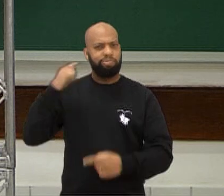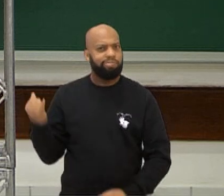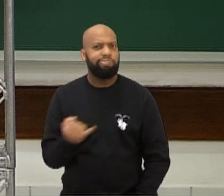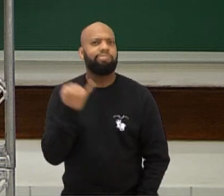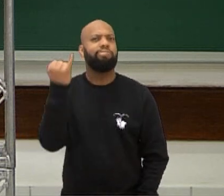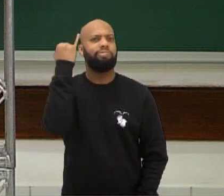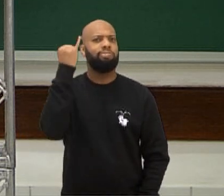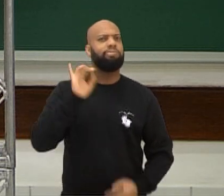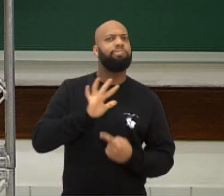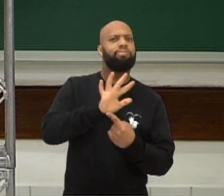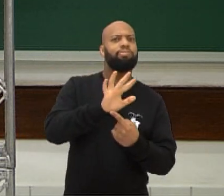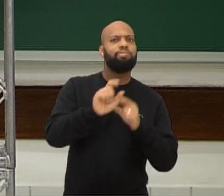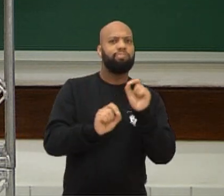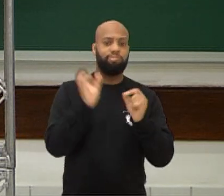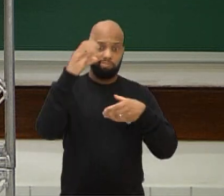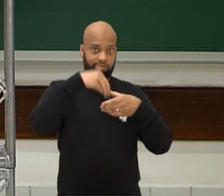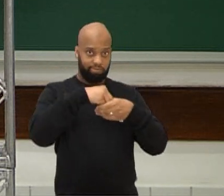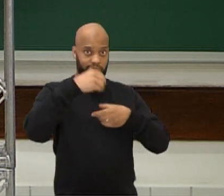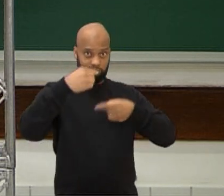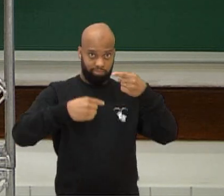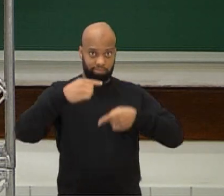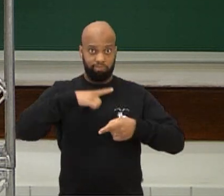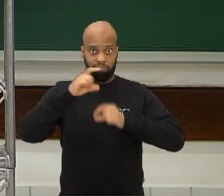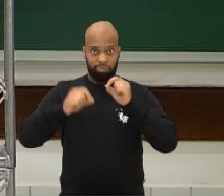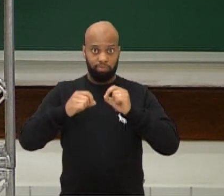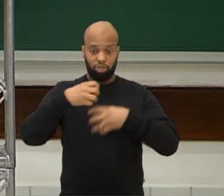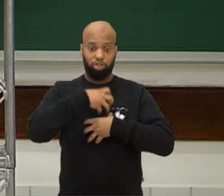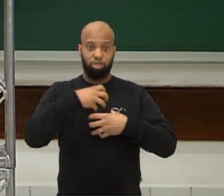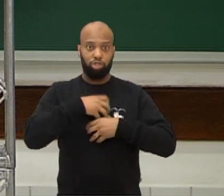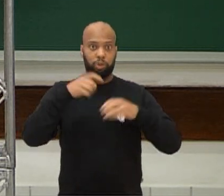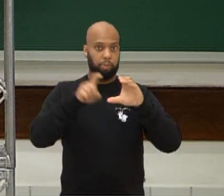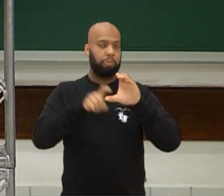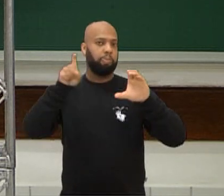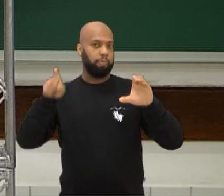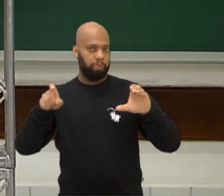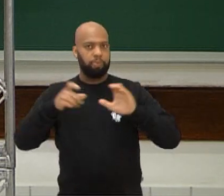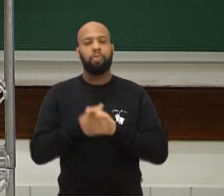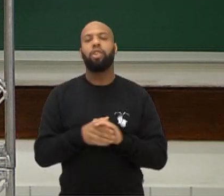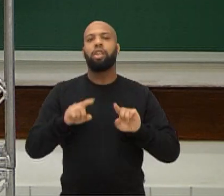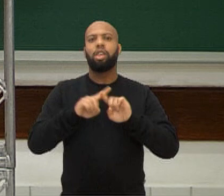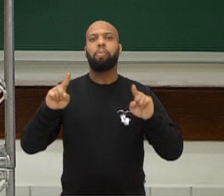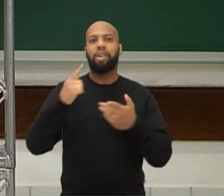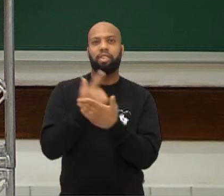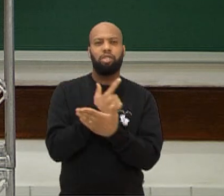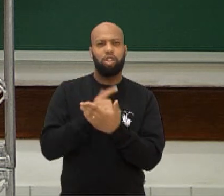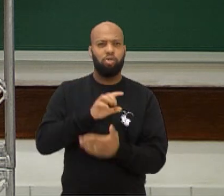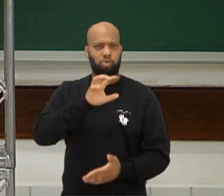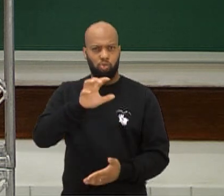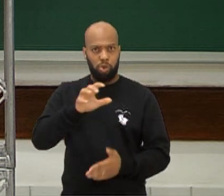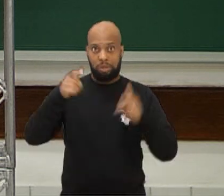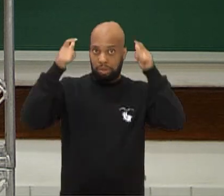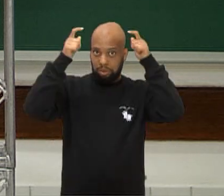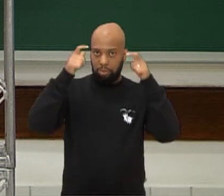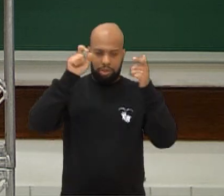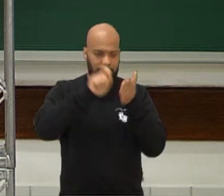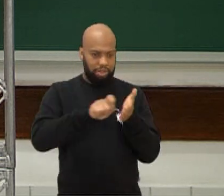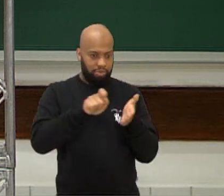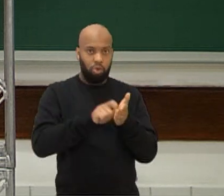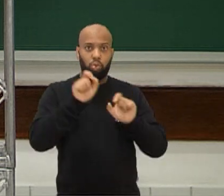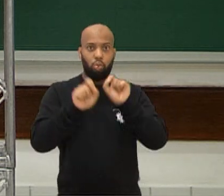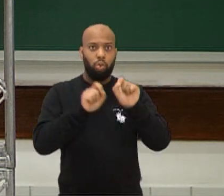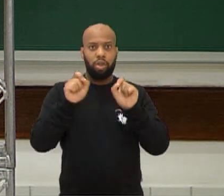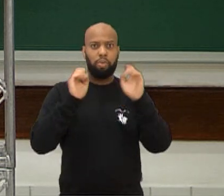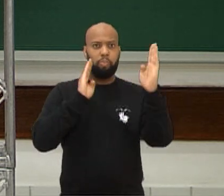contribuição, apresentando a política como uma categoria autônoma. Só que o livro Príncipe foi um livro que ele escreveu num período